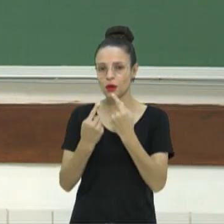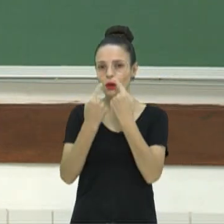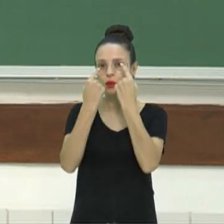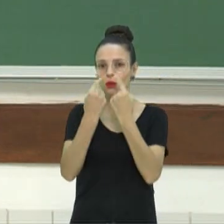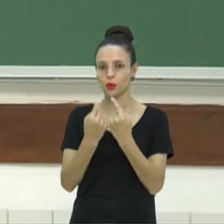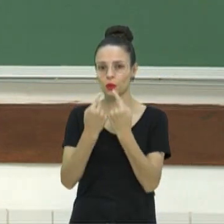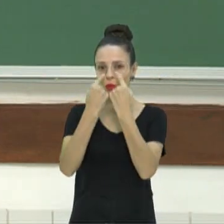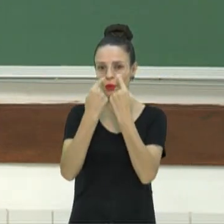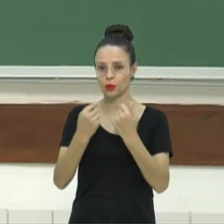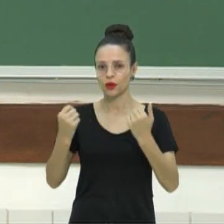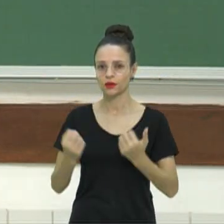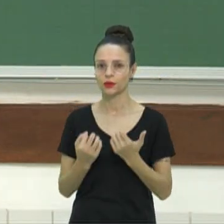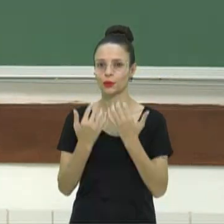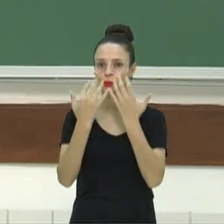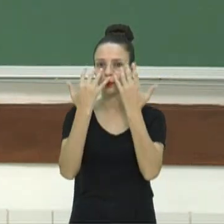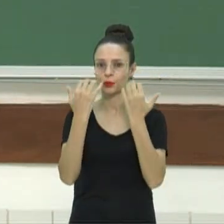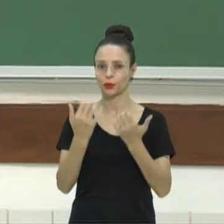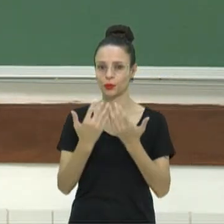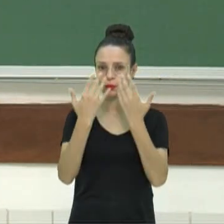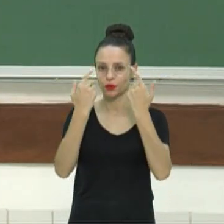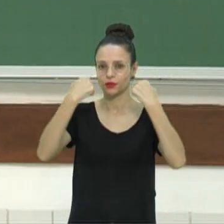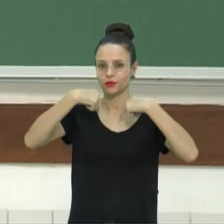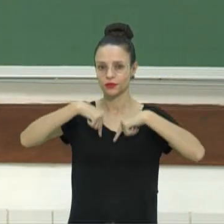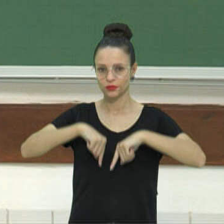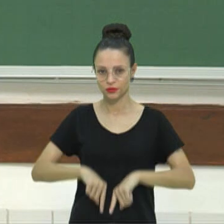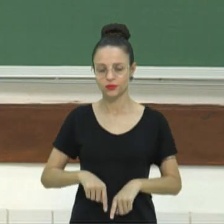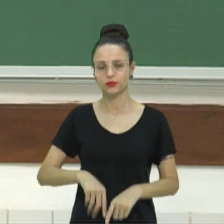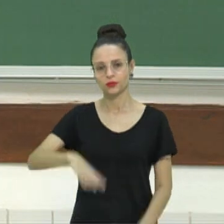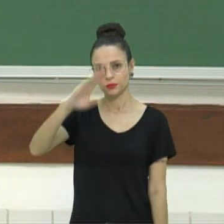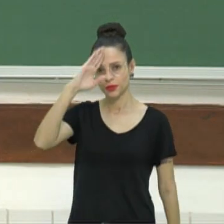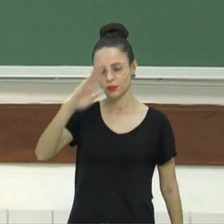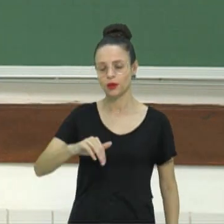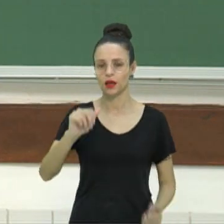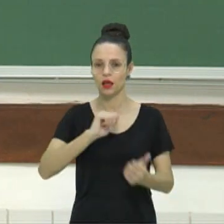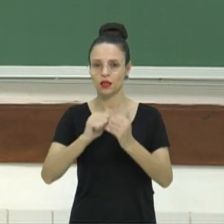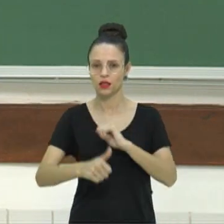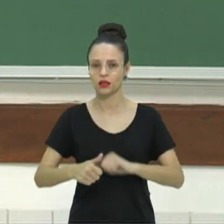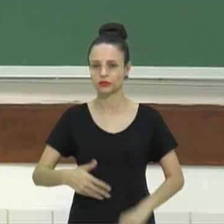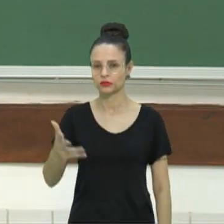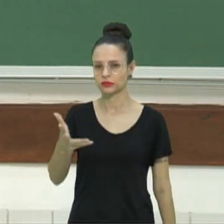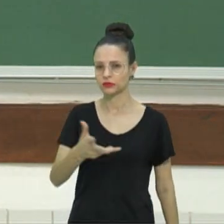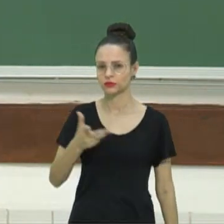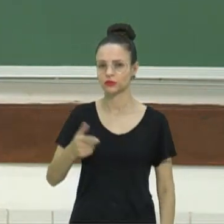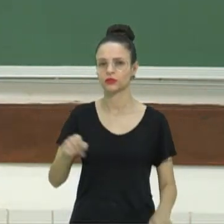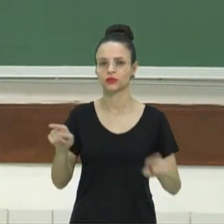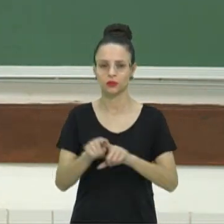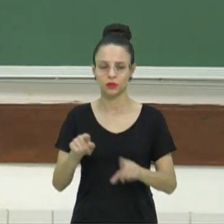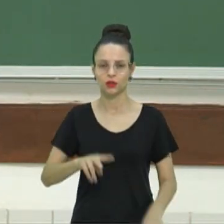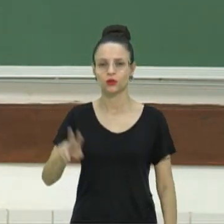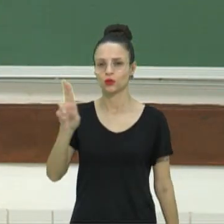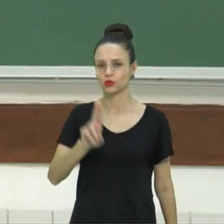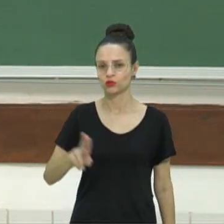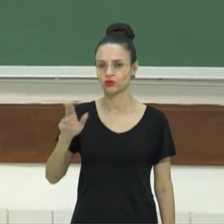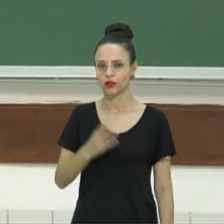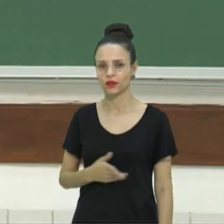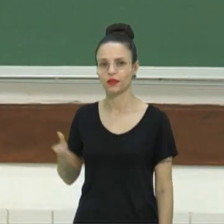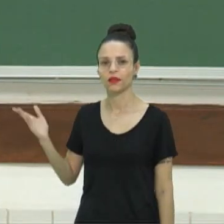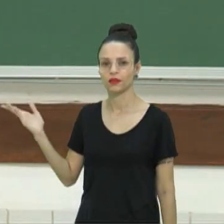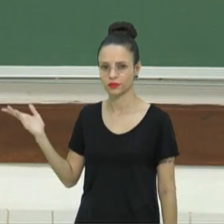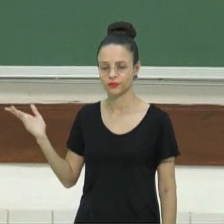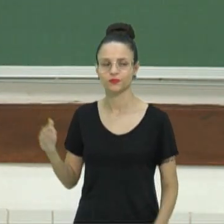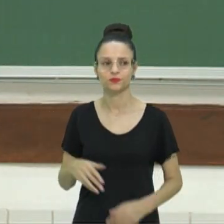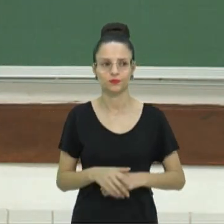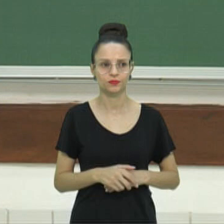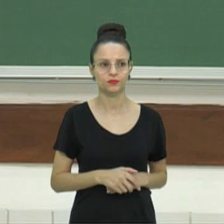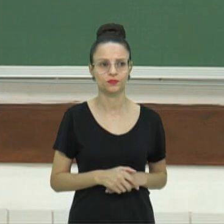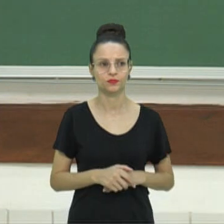conseguir captar mais ar para estar entrando nos pulmões. Então, principalmente atletas ali de alto rendimento acabam utilizando este implemento